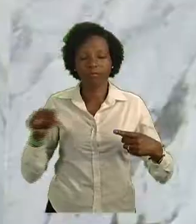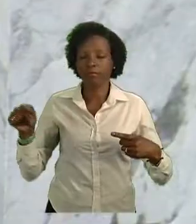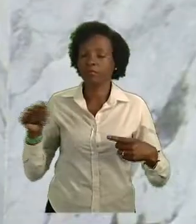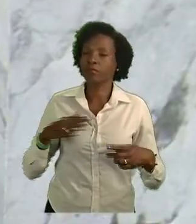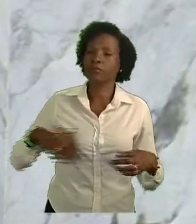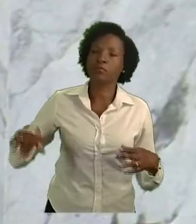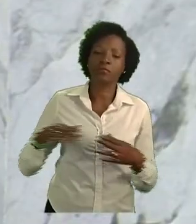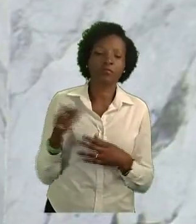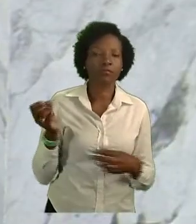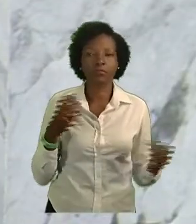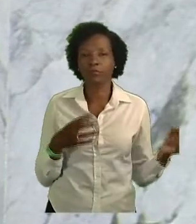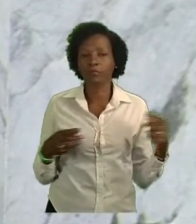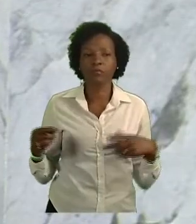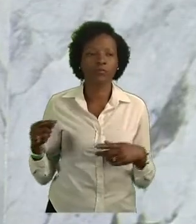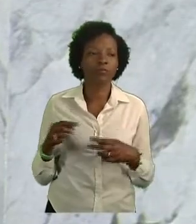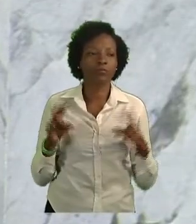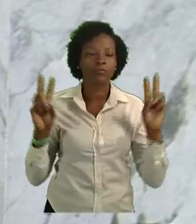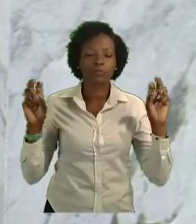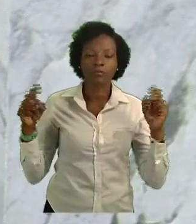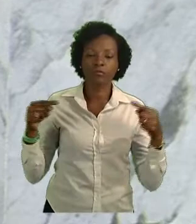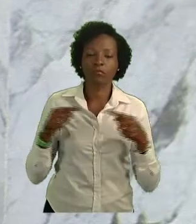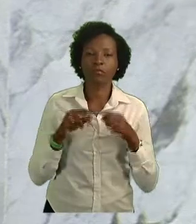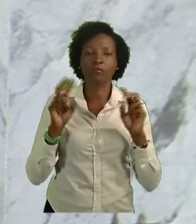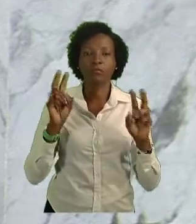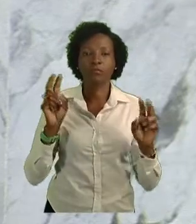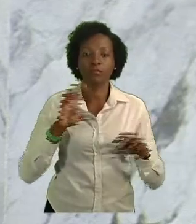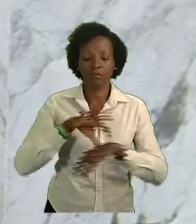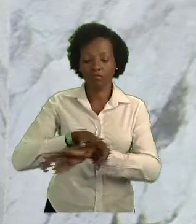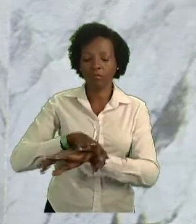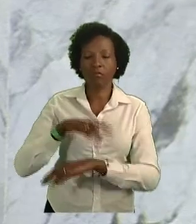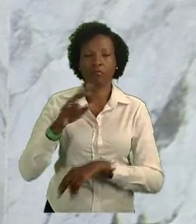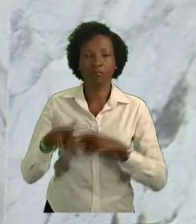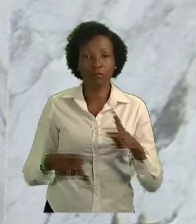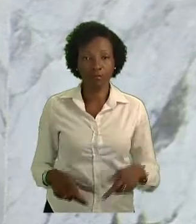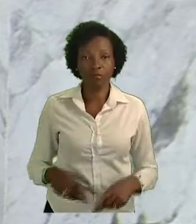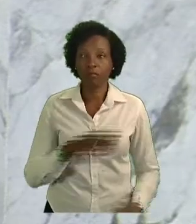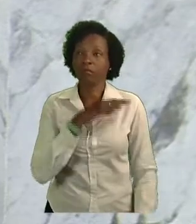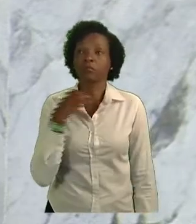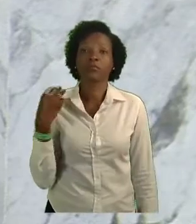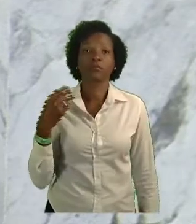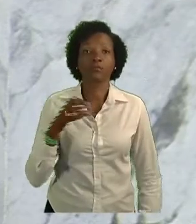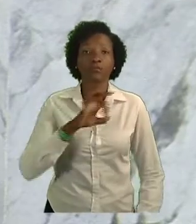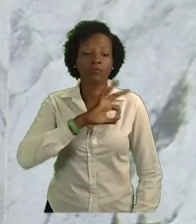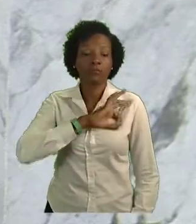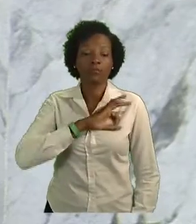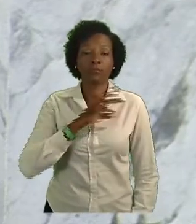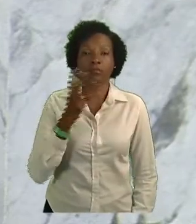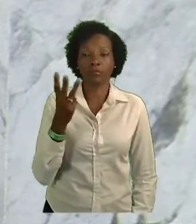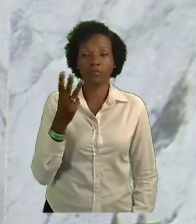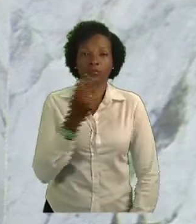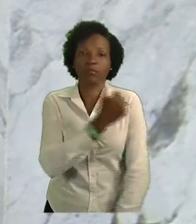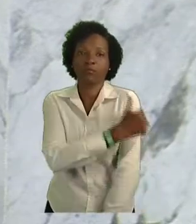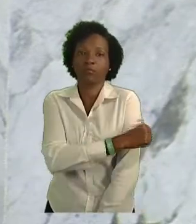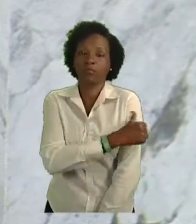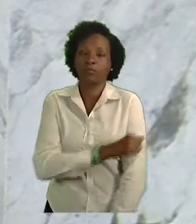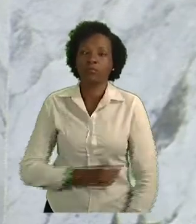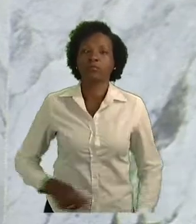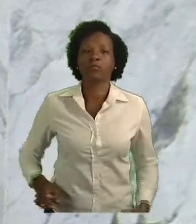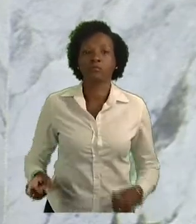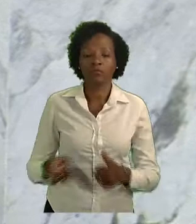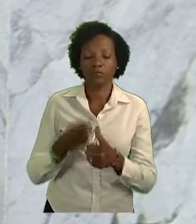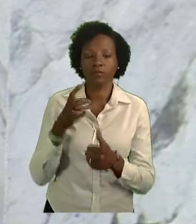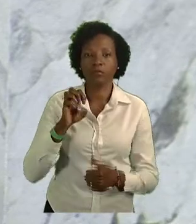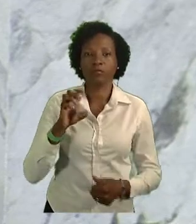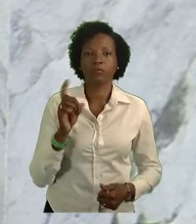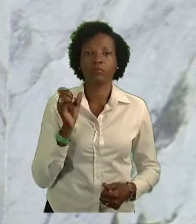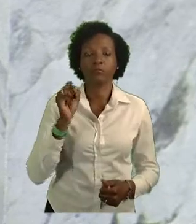relação à segurança pública nós tivemos três mortes de policiais nesta semana no rio de janeiro o primeiro foi o policial militar edson